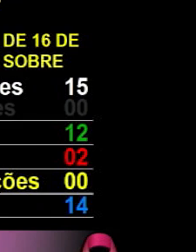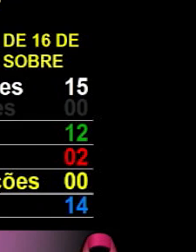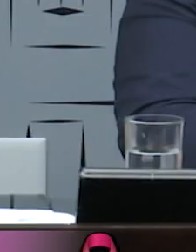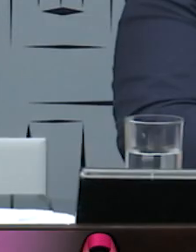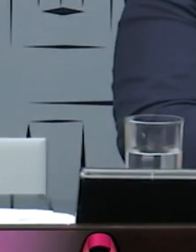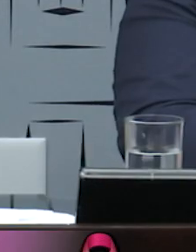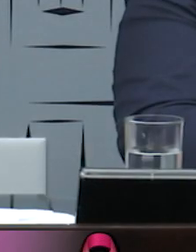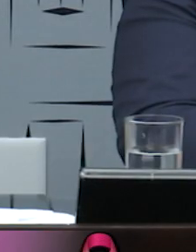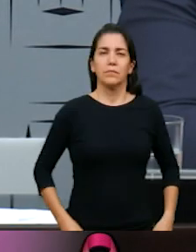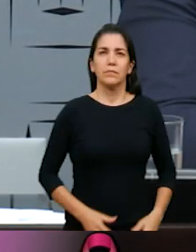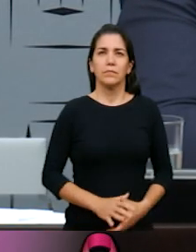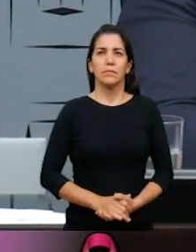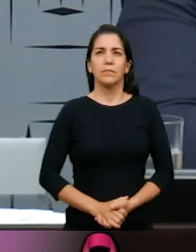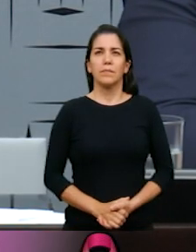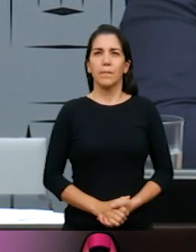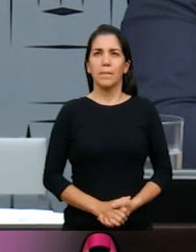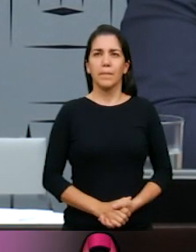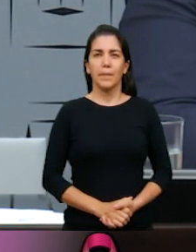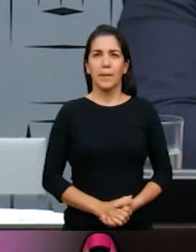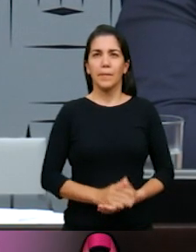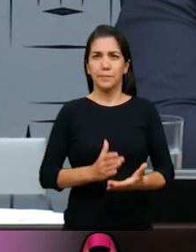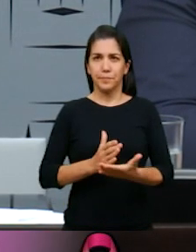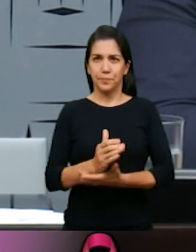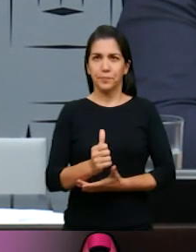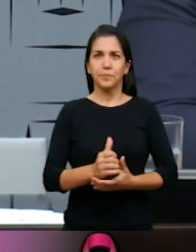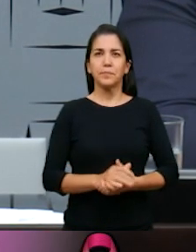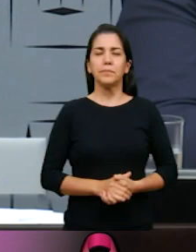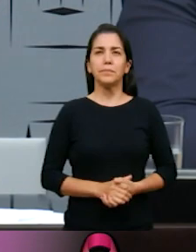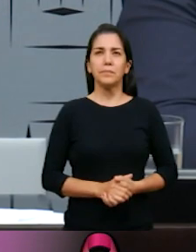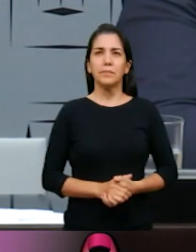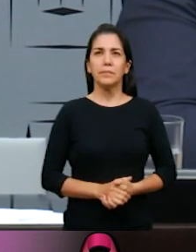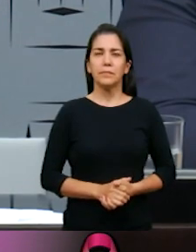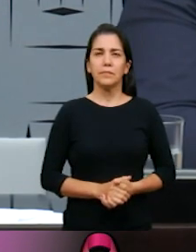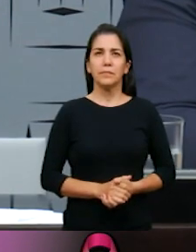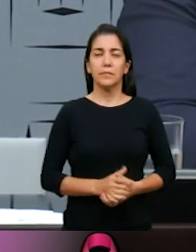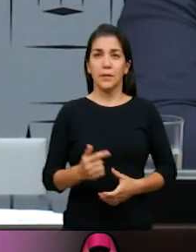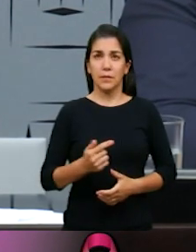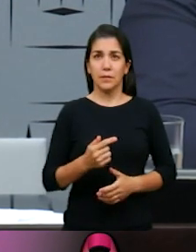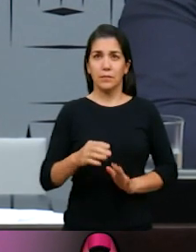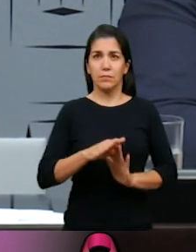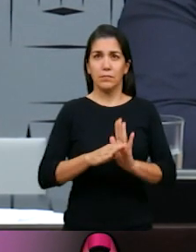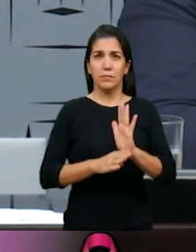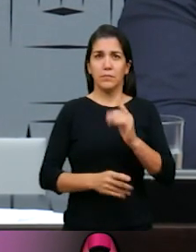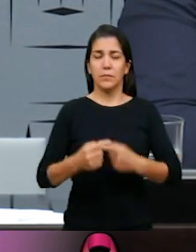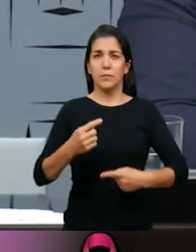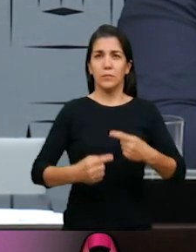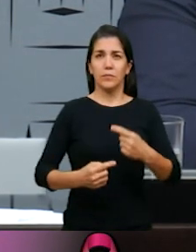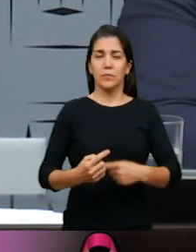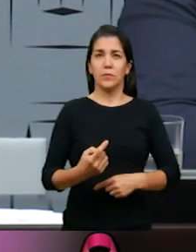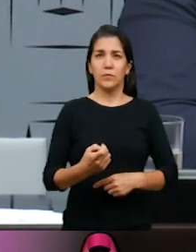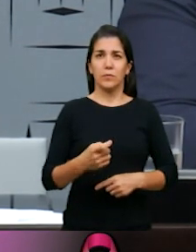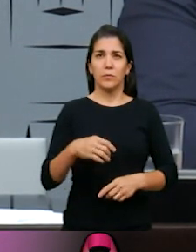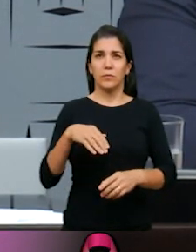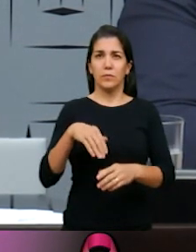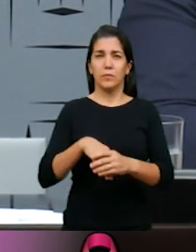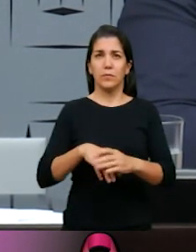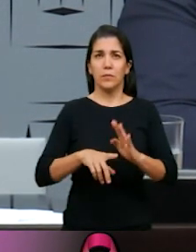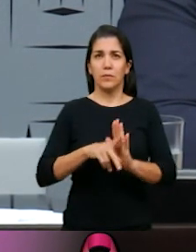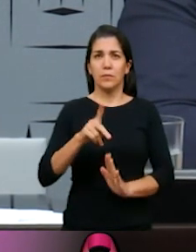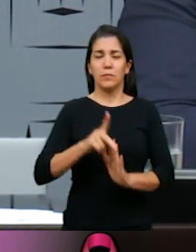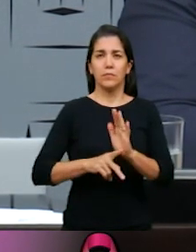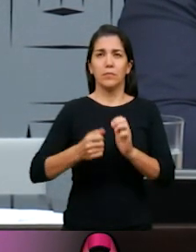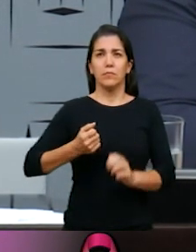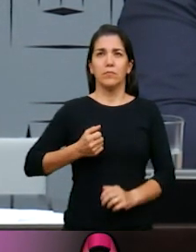Doze votos sim, dois votos não, aprovado. Sétimo item, discussão única e votação do projeto de lei